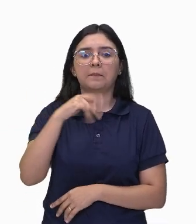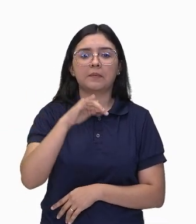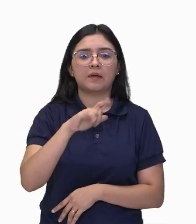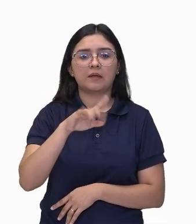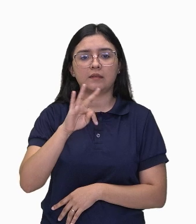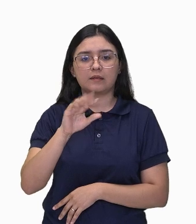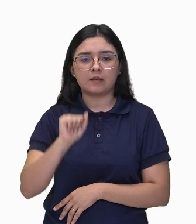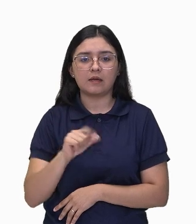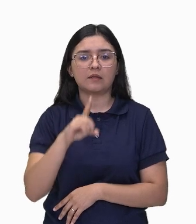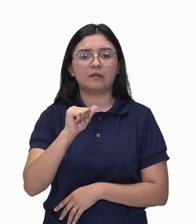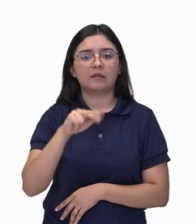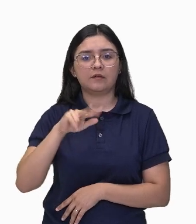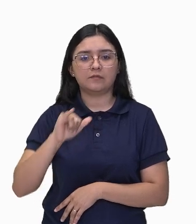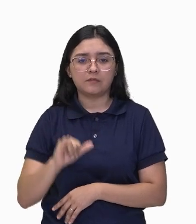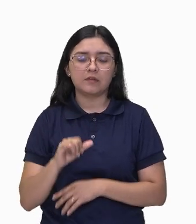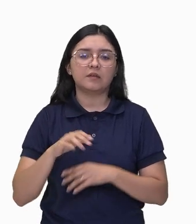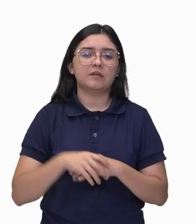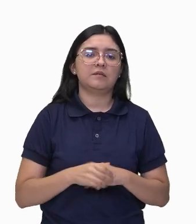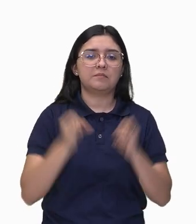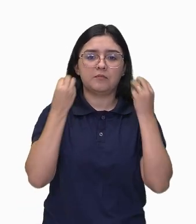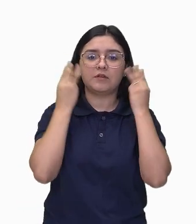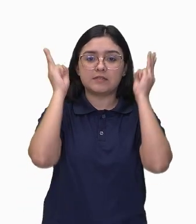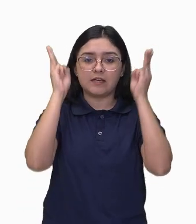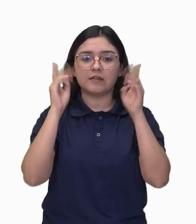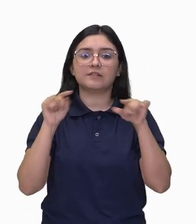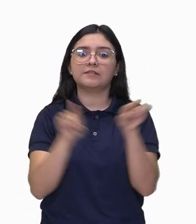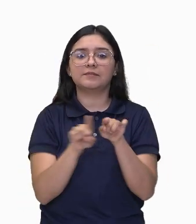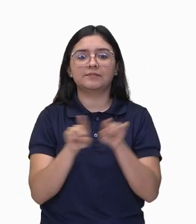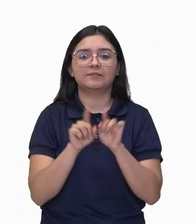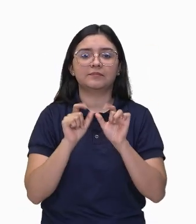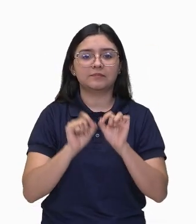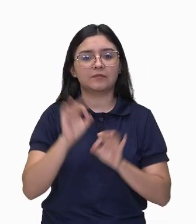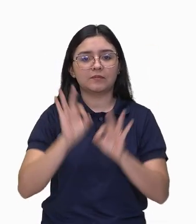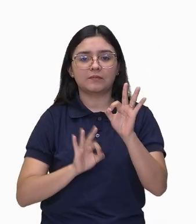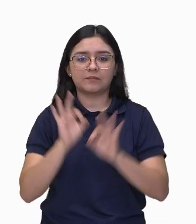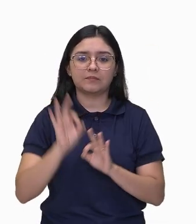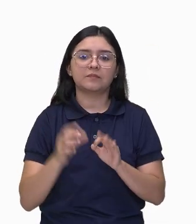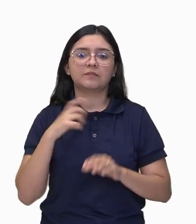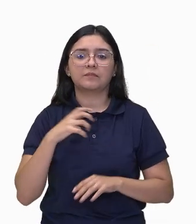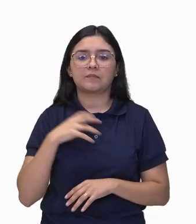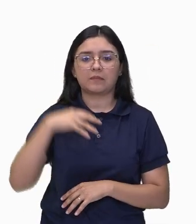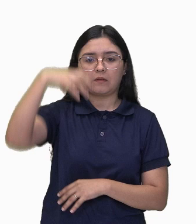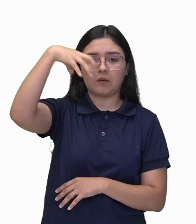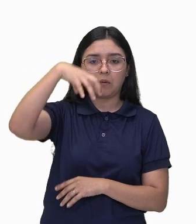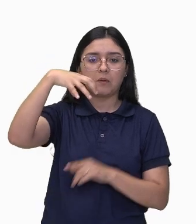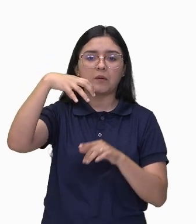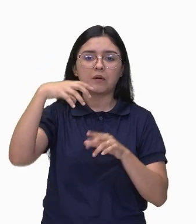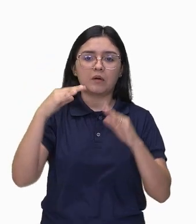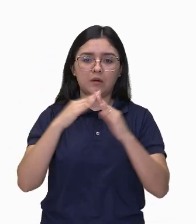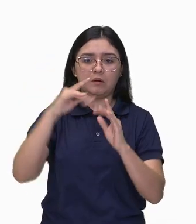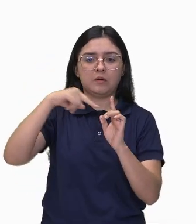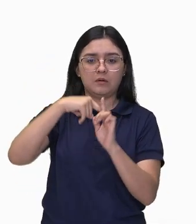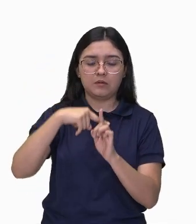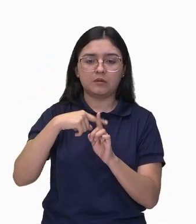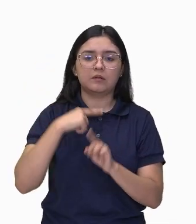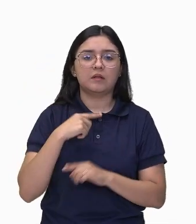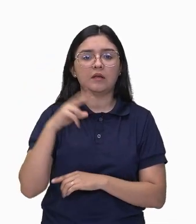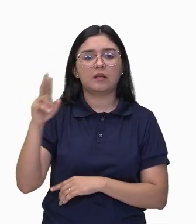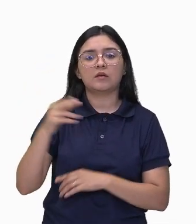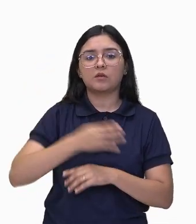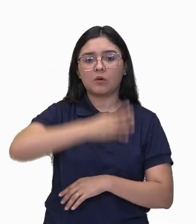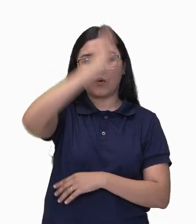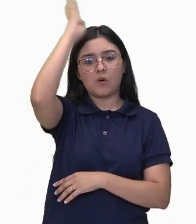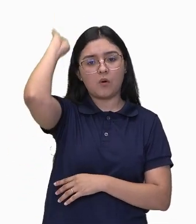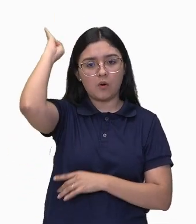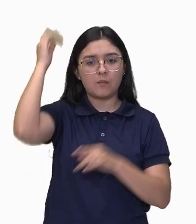Davi, Moisés. Projetou ainda a imensa cúpula da Basílica de São Pedro em Roma, o teto da